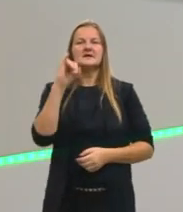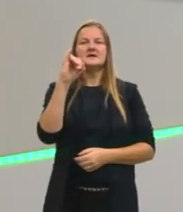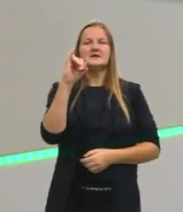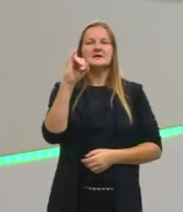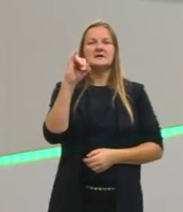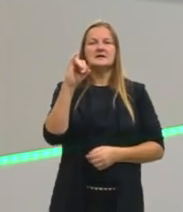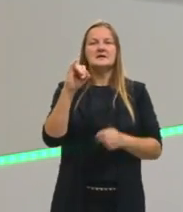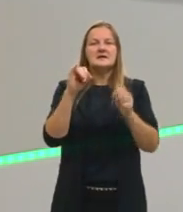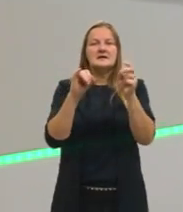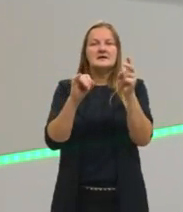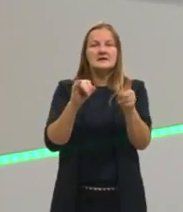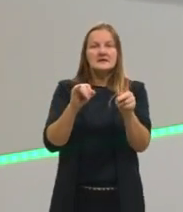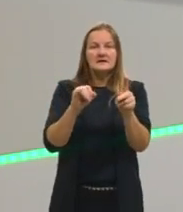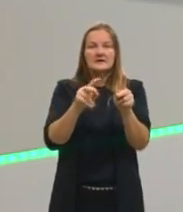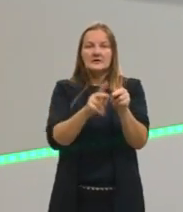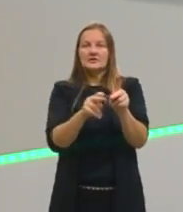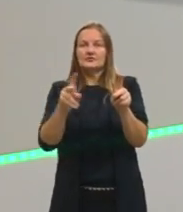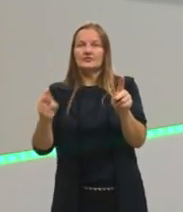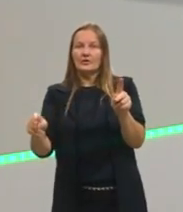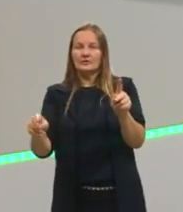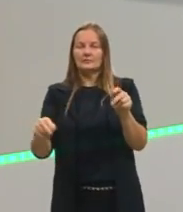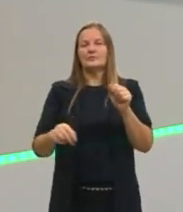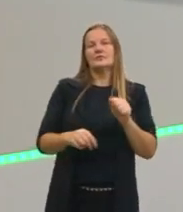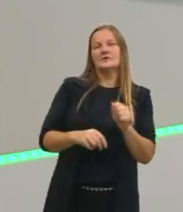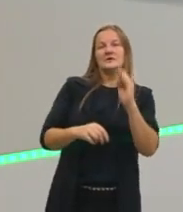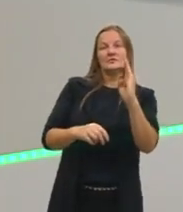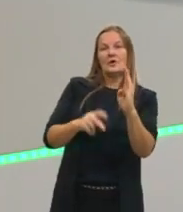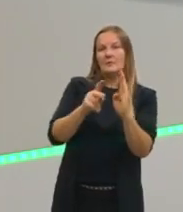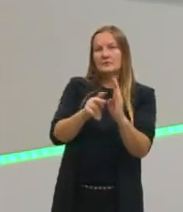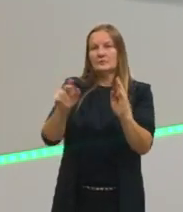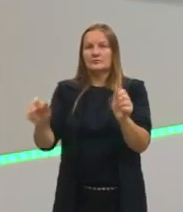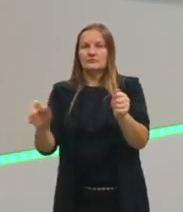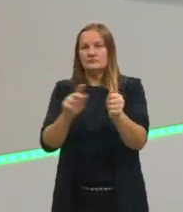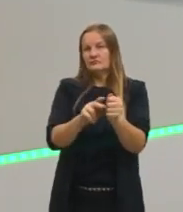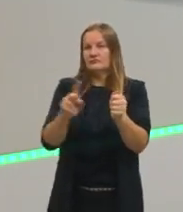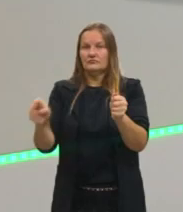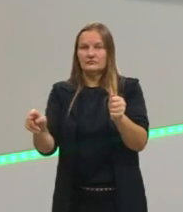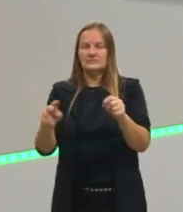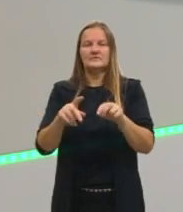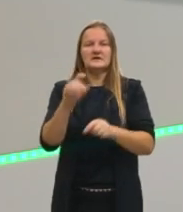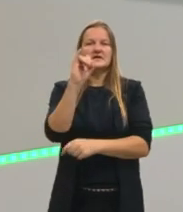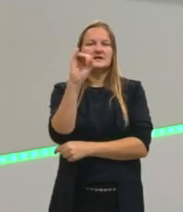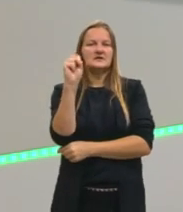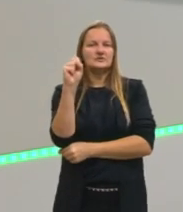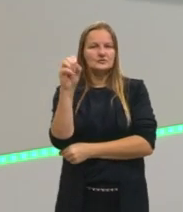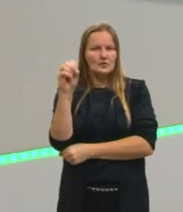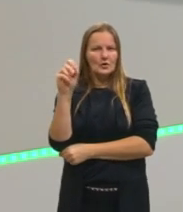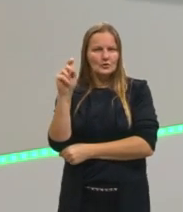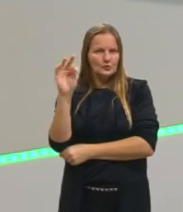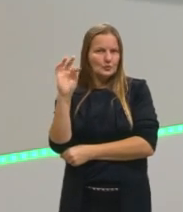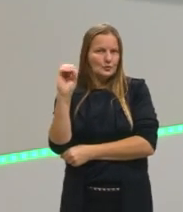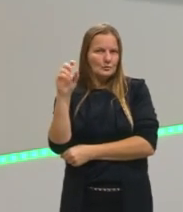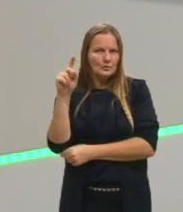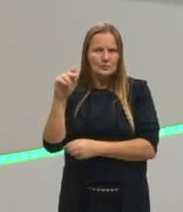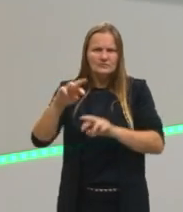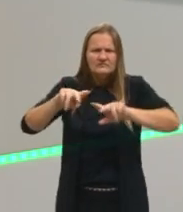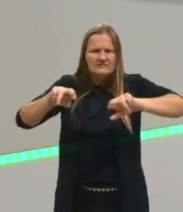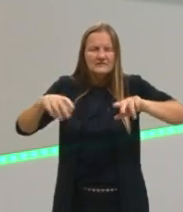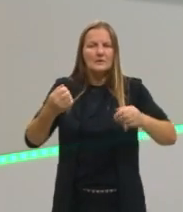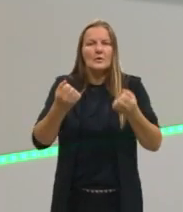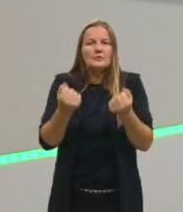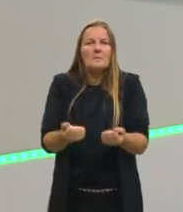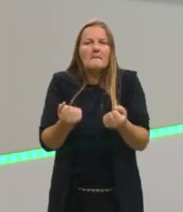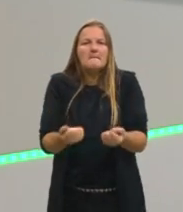nessa seus semelhantes Então como uma média a média ela sai quebradinha Mas a gente sempre quando vai trabalhar com a massa todo que a gente arredonda esse valor